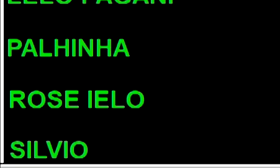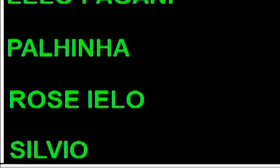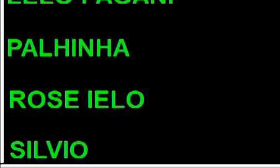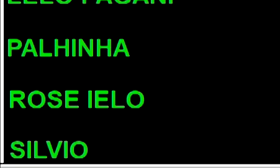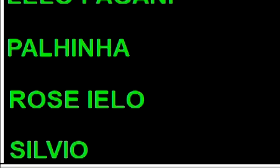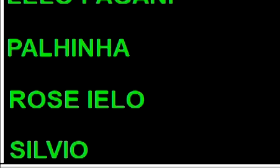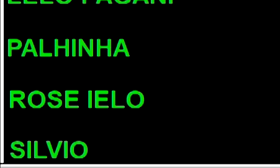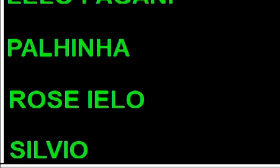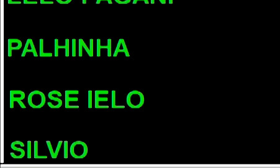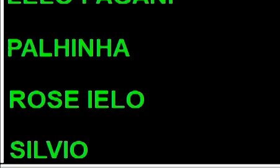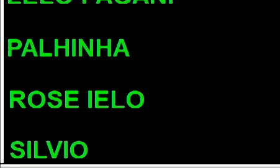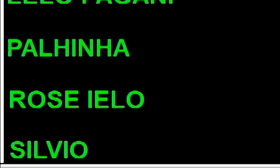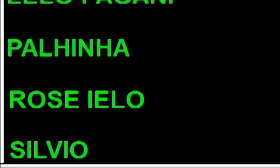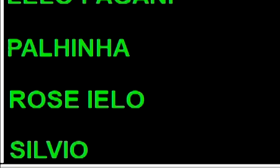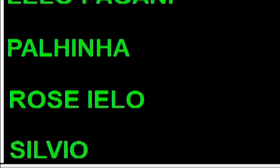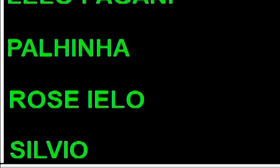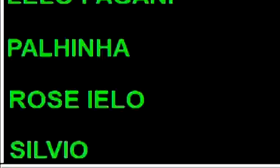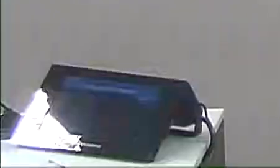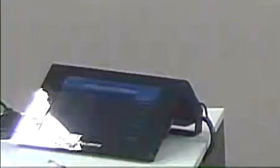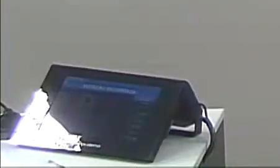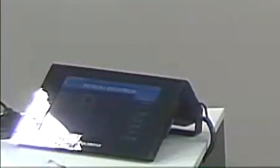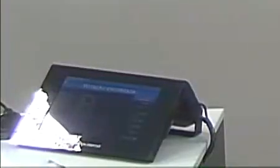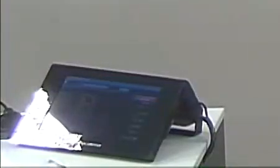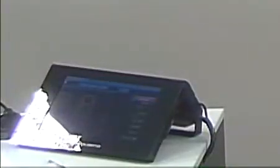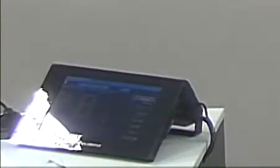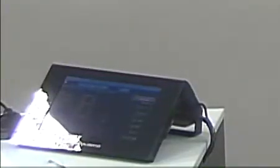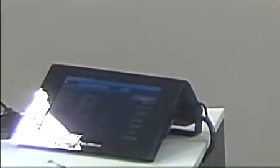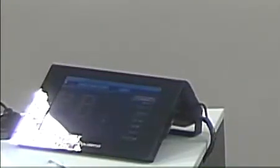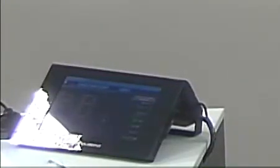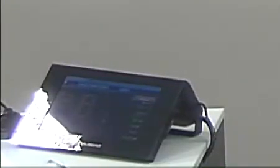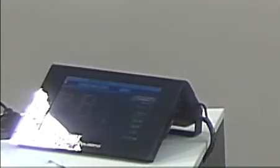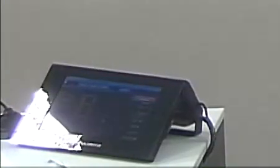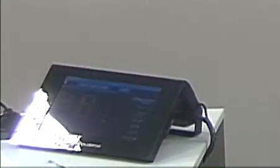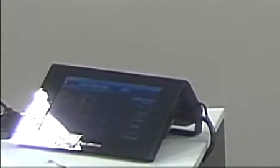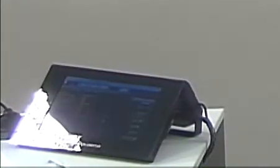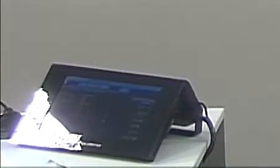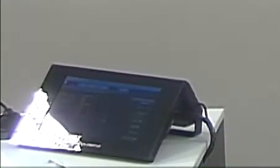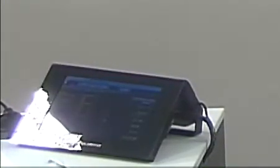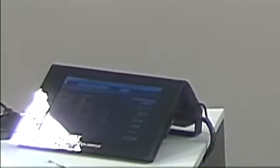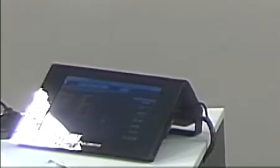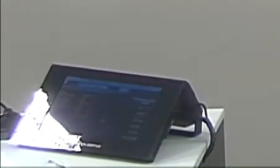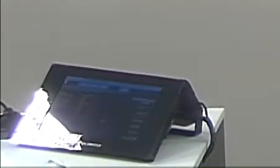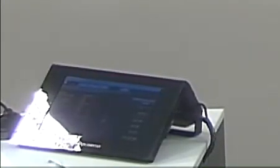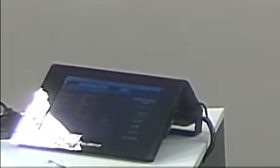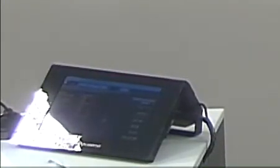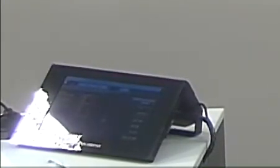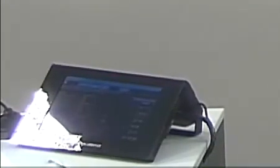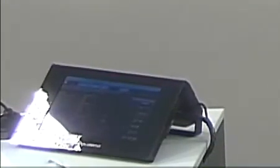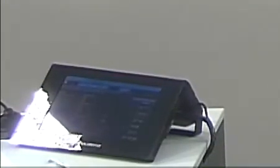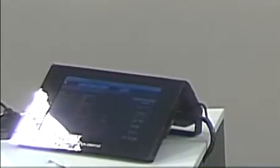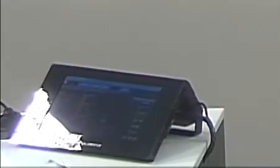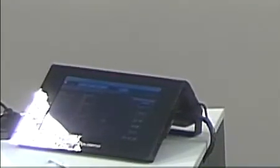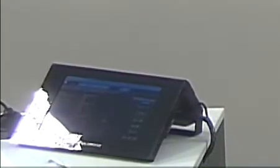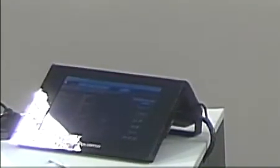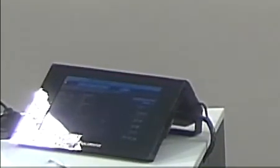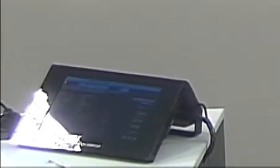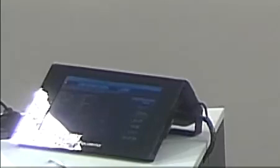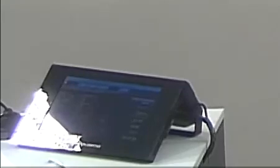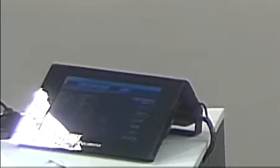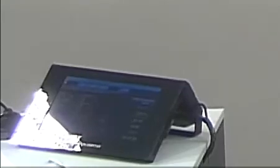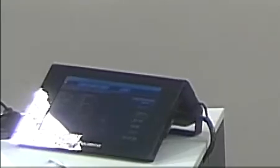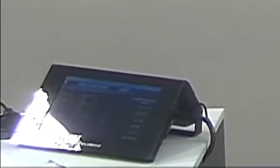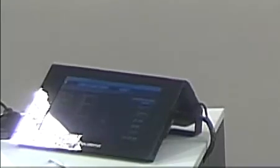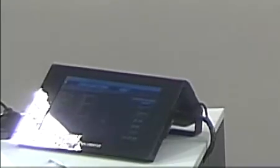Terceiro projeto de lei número 7/2023, de iniciativa do prefeito, que dispõe sobre doação